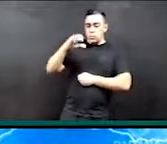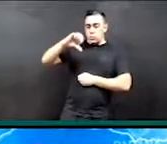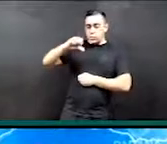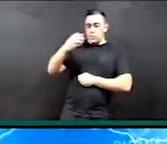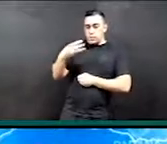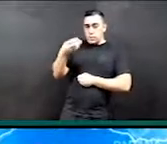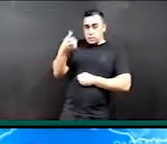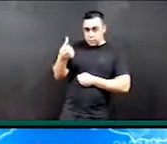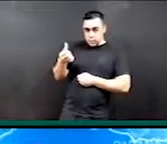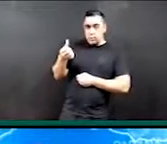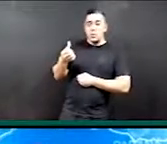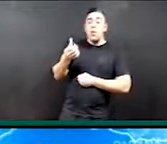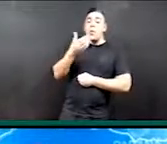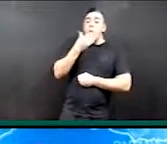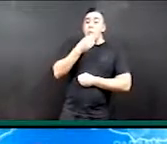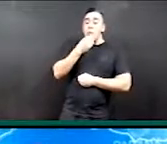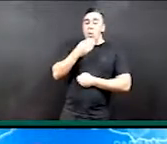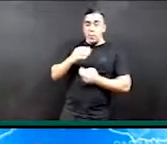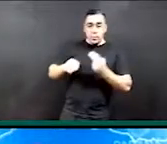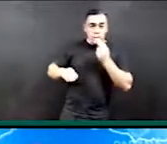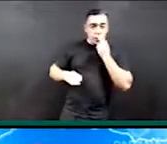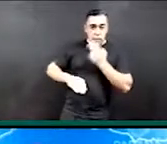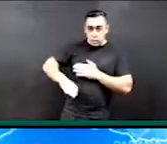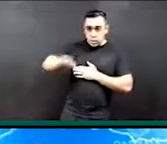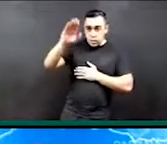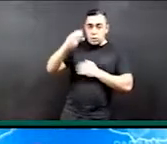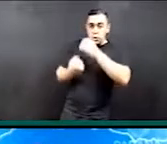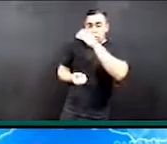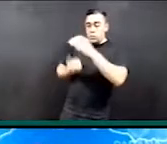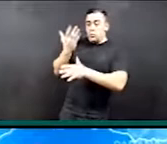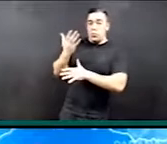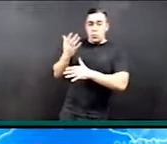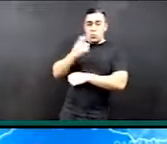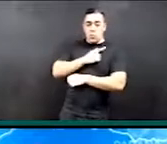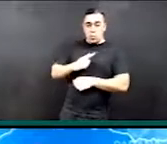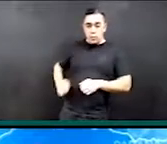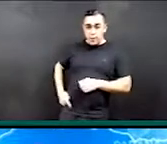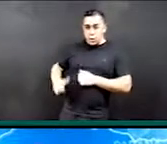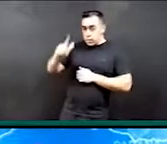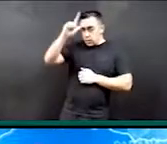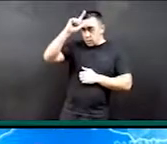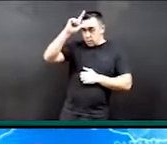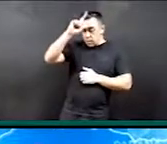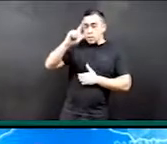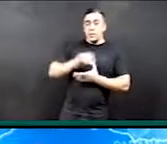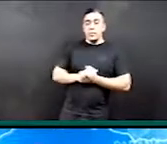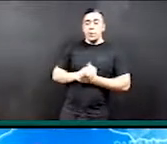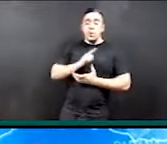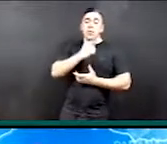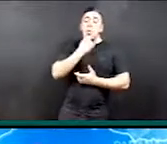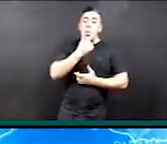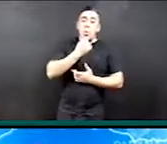quando nascia a figura do Hitler ali, mais ou menos, pro governo alemão, é Jesse Owens, um atleta